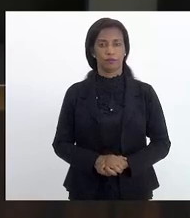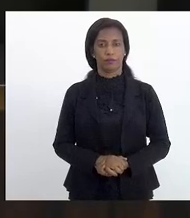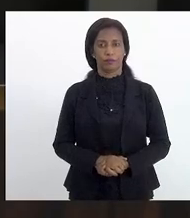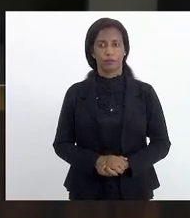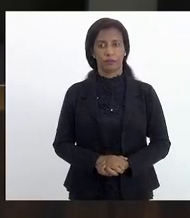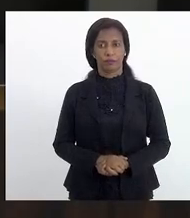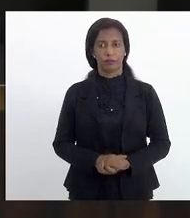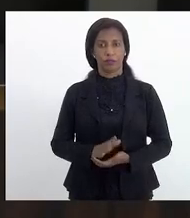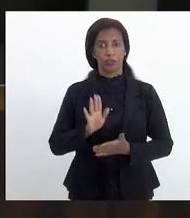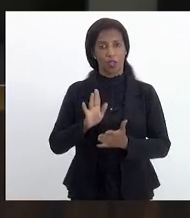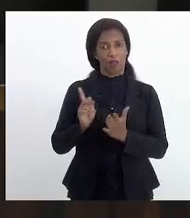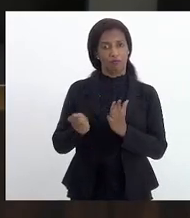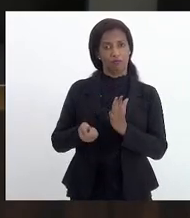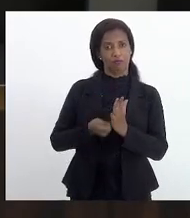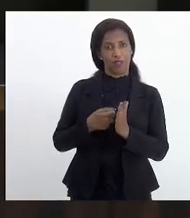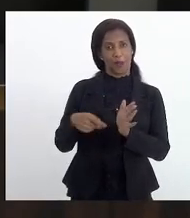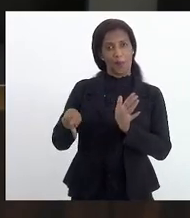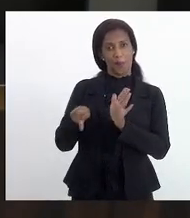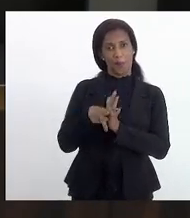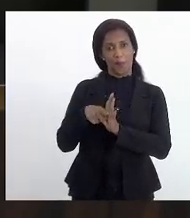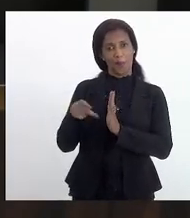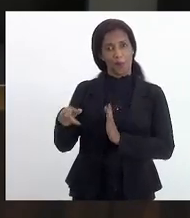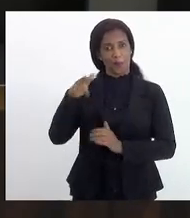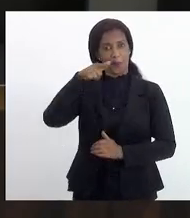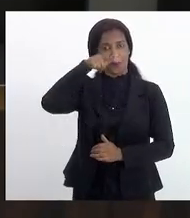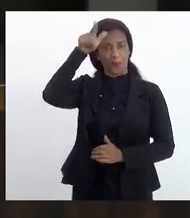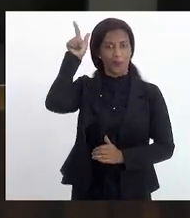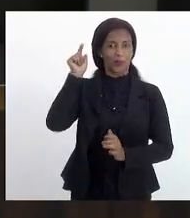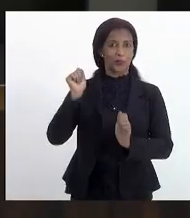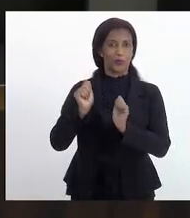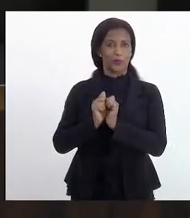de autoria de Vossa Excelência com o siciliano.